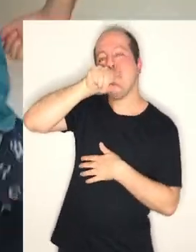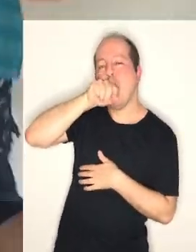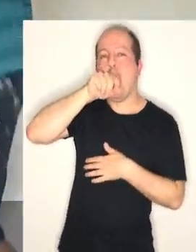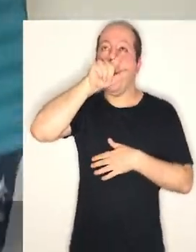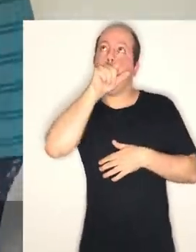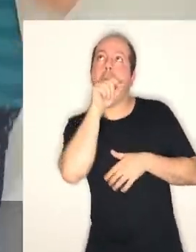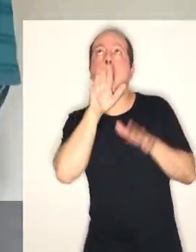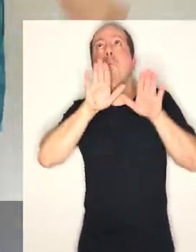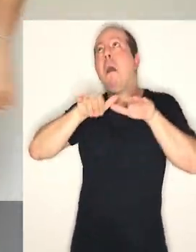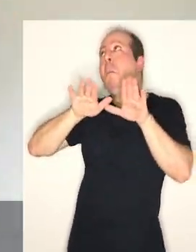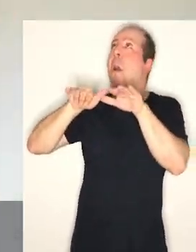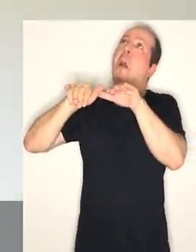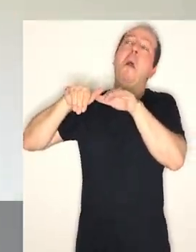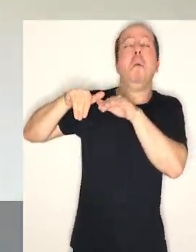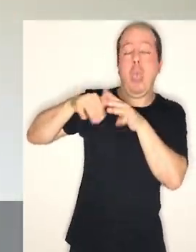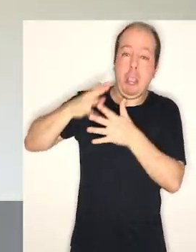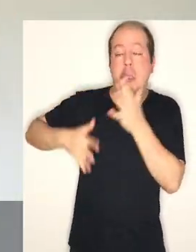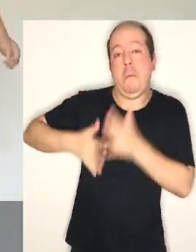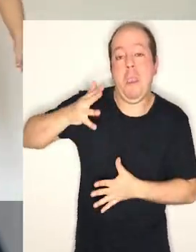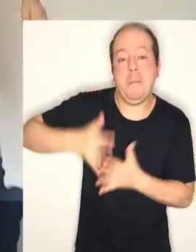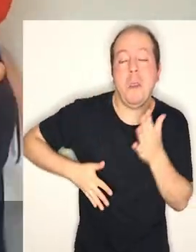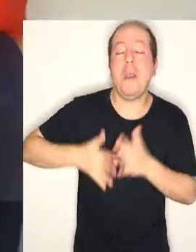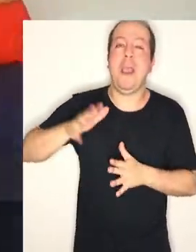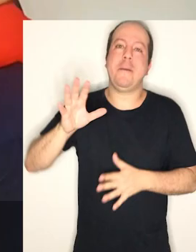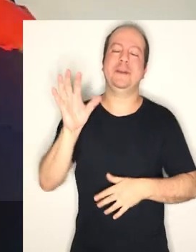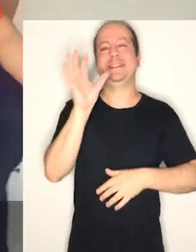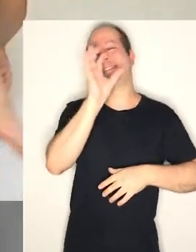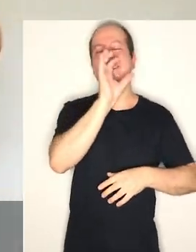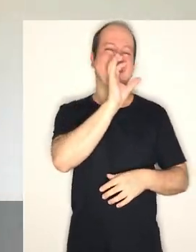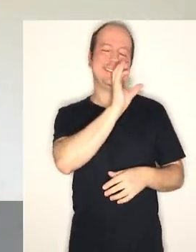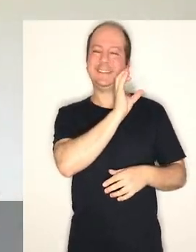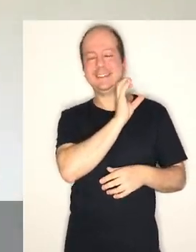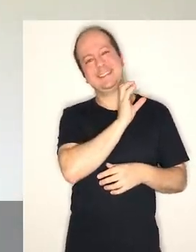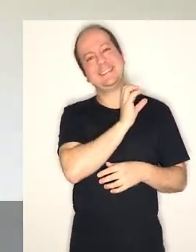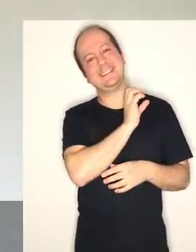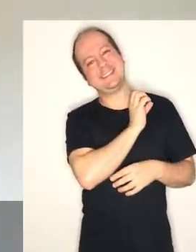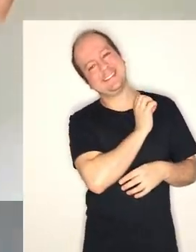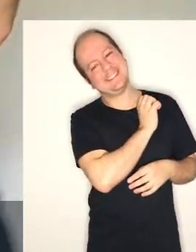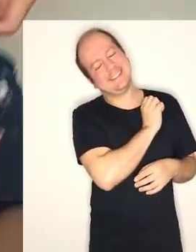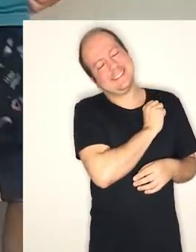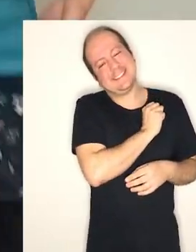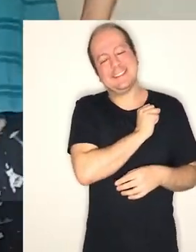que dança, se embaraçou, que dança, com seu amor,